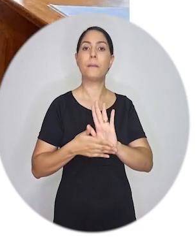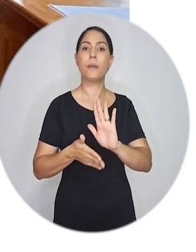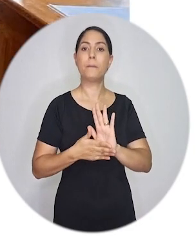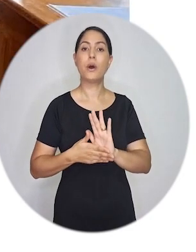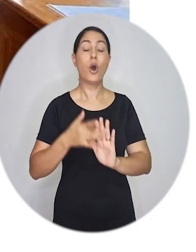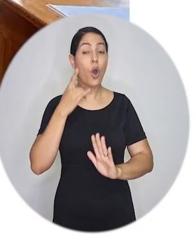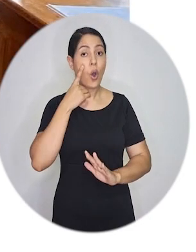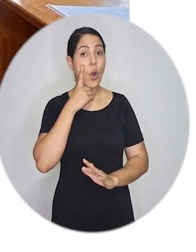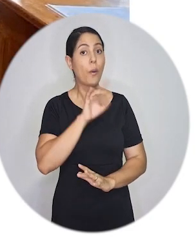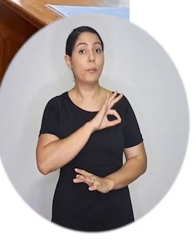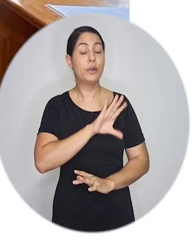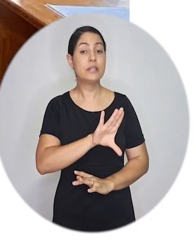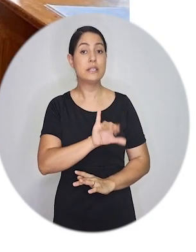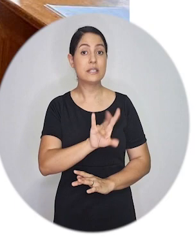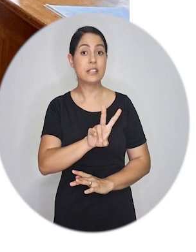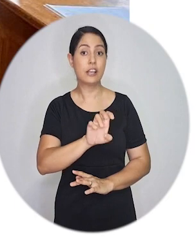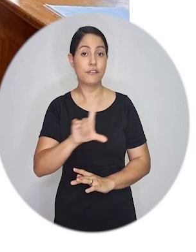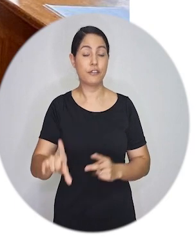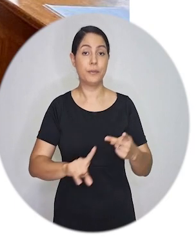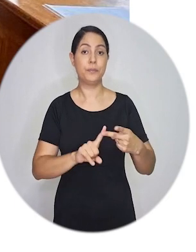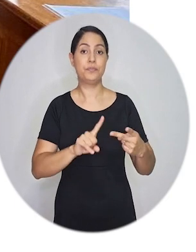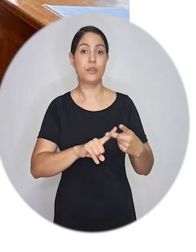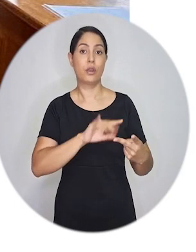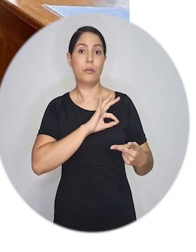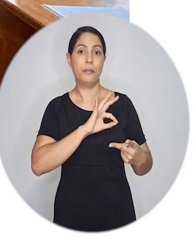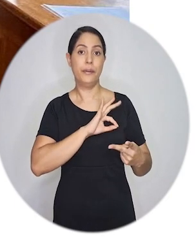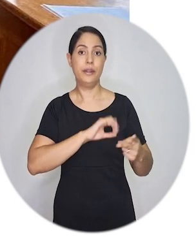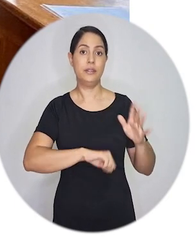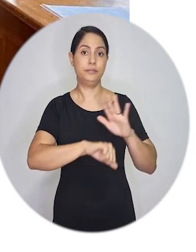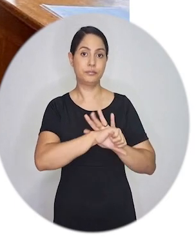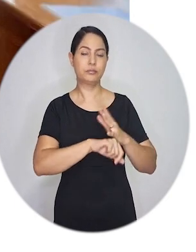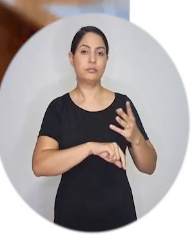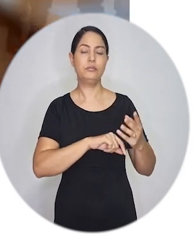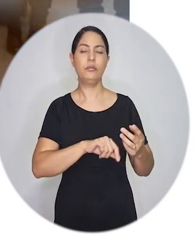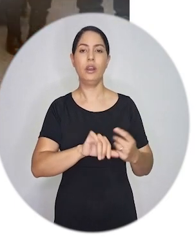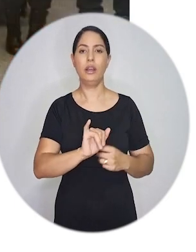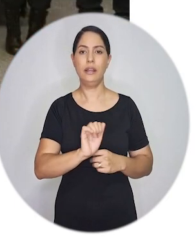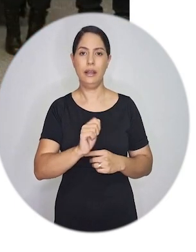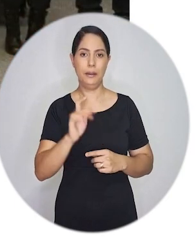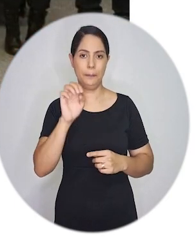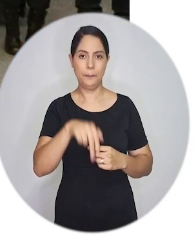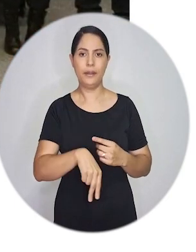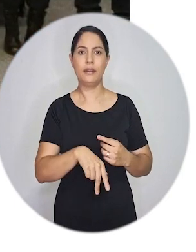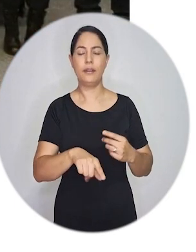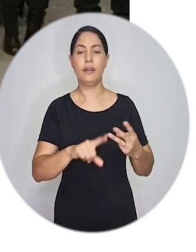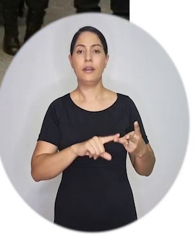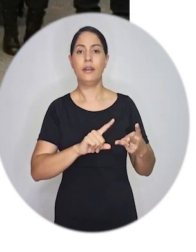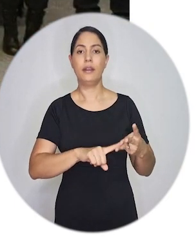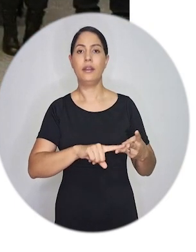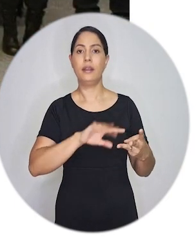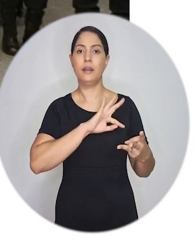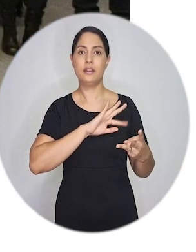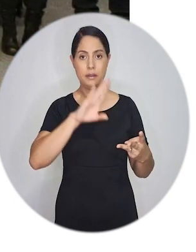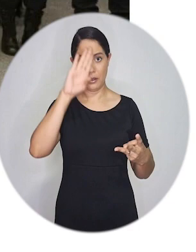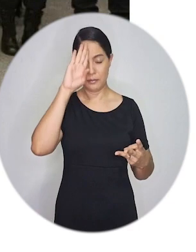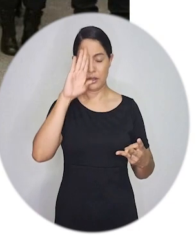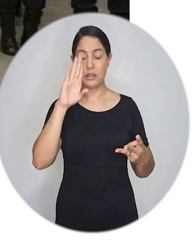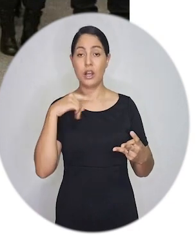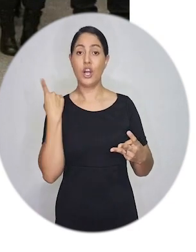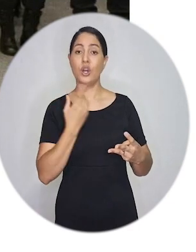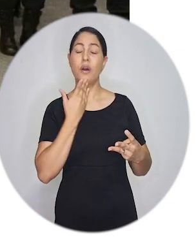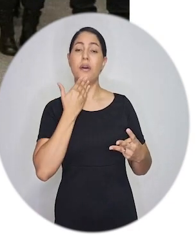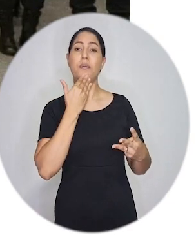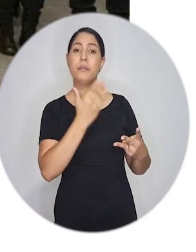Nós propusemos às polícias civil, penal, no caso o IAPEM, que cuida dos presos, e a